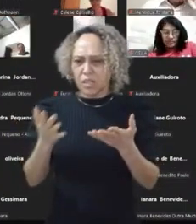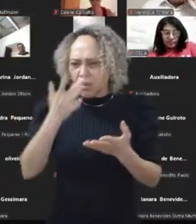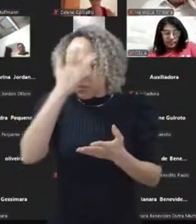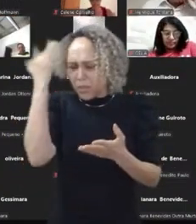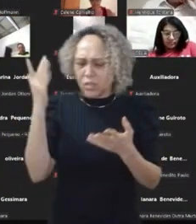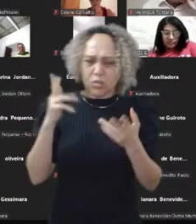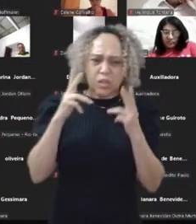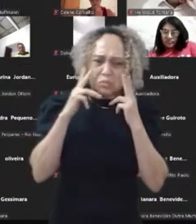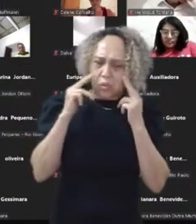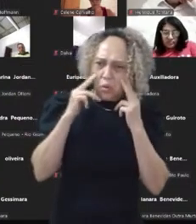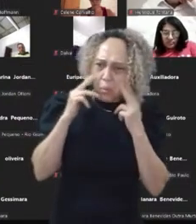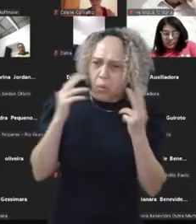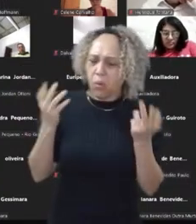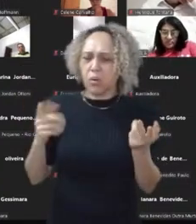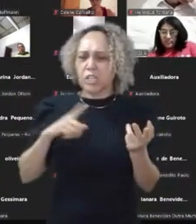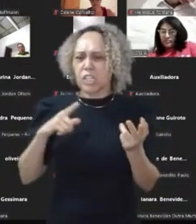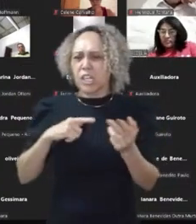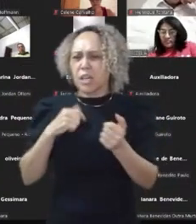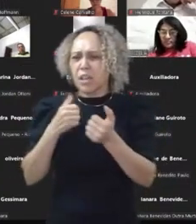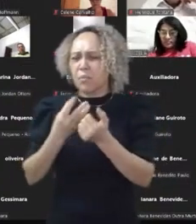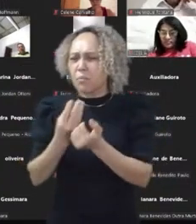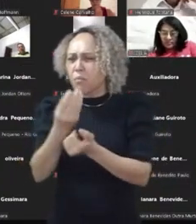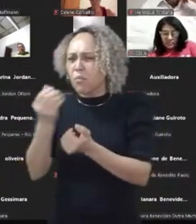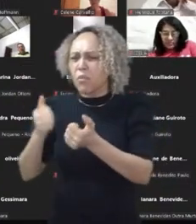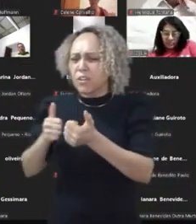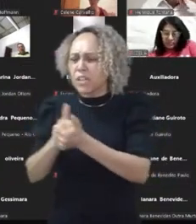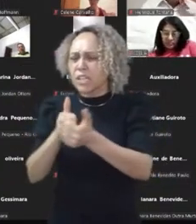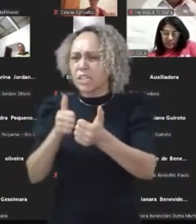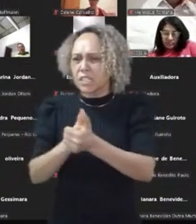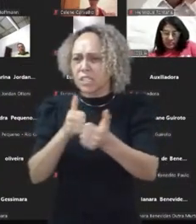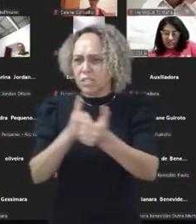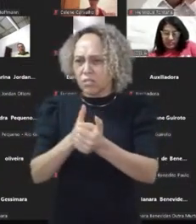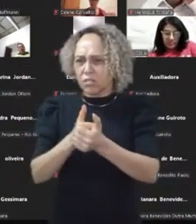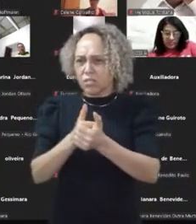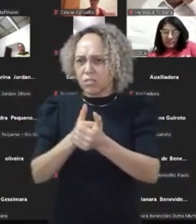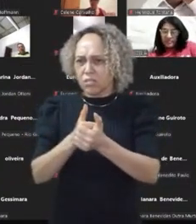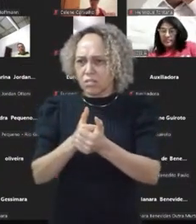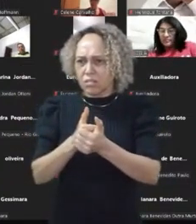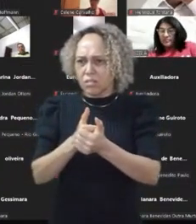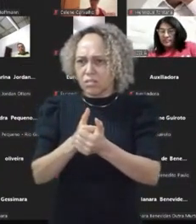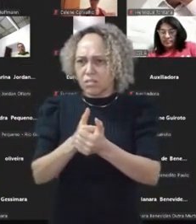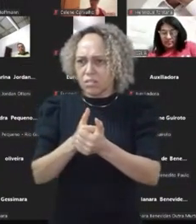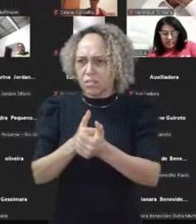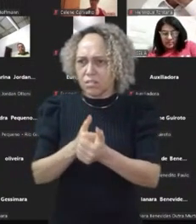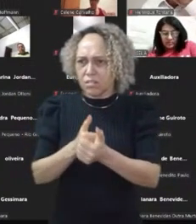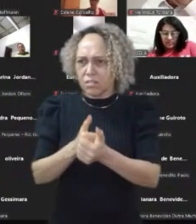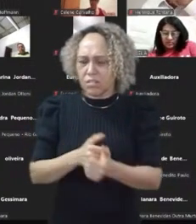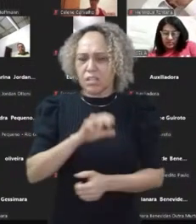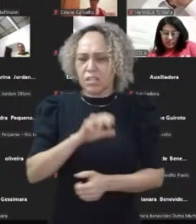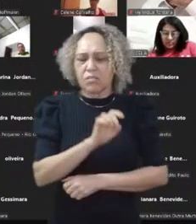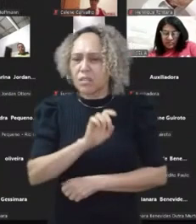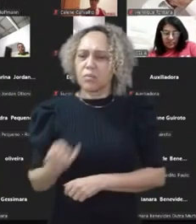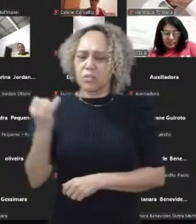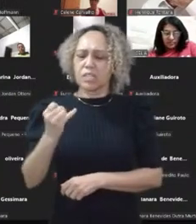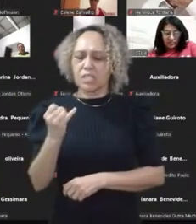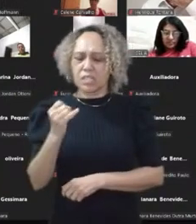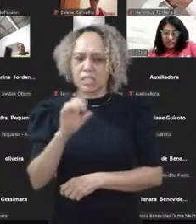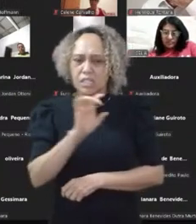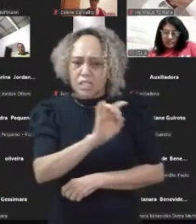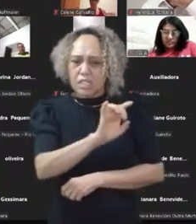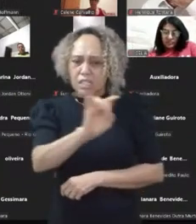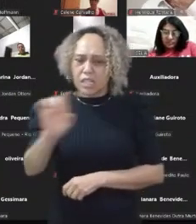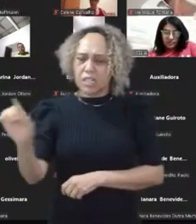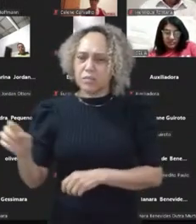grandes seguidores passaram a gravar vídeo contando da sua rotina contando quão est estonian era essa rotina de